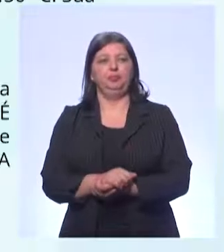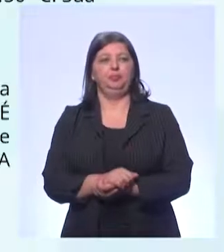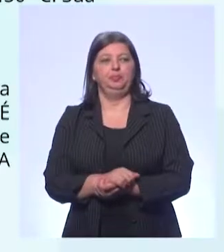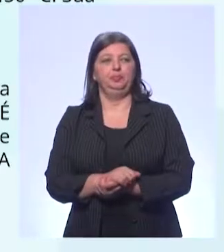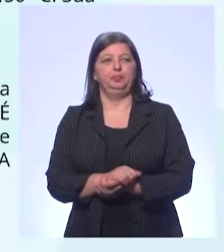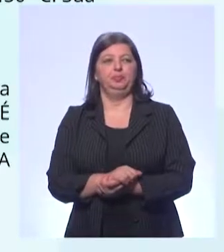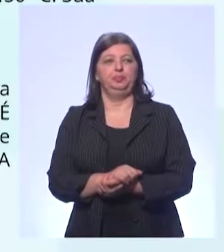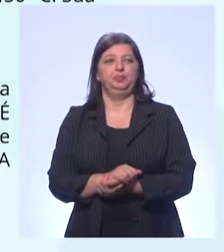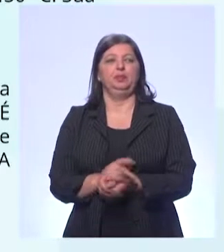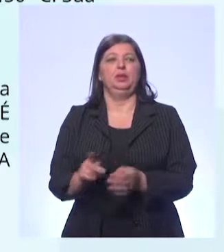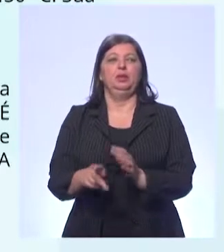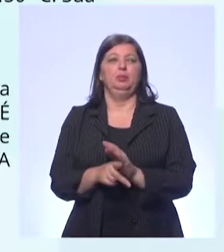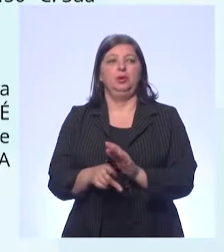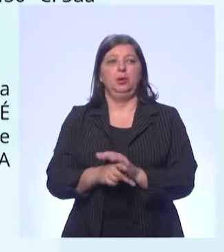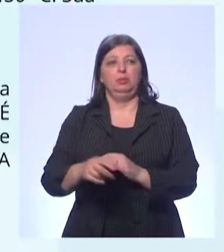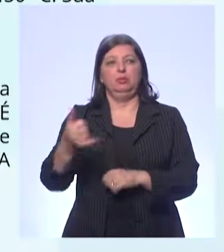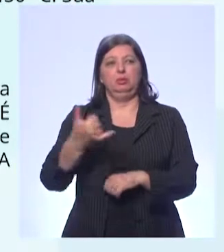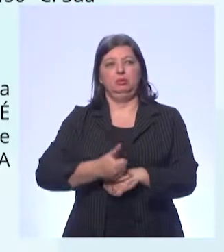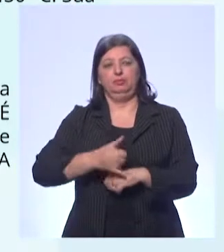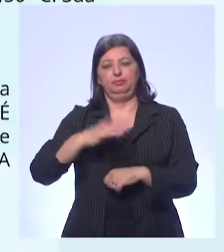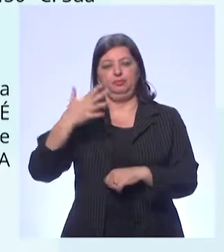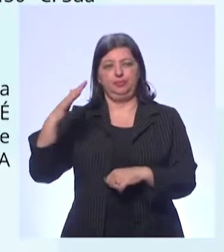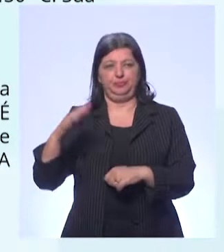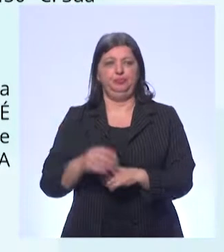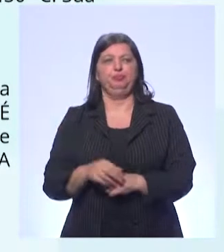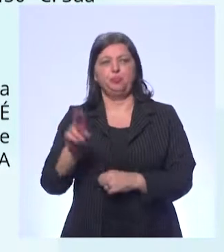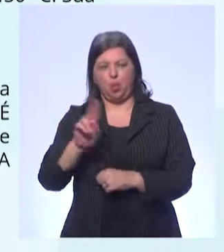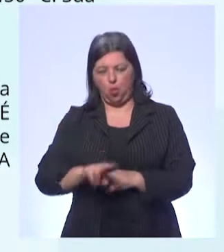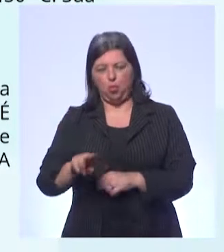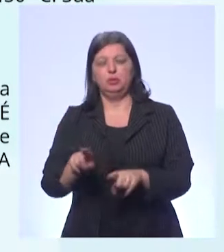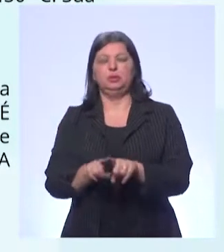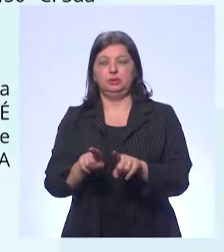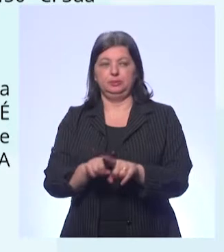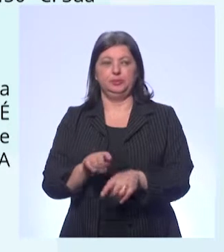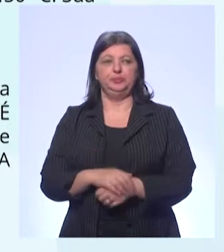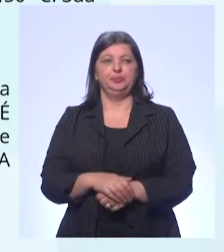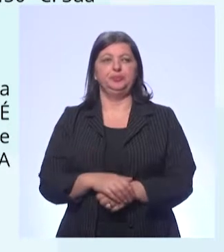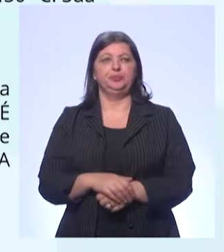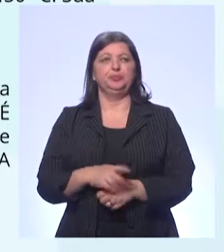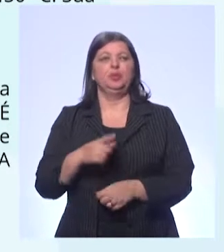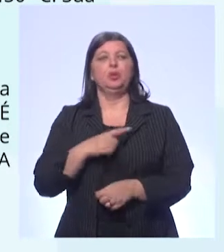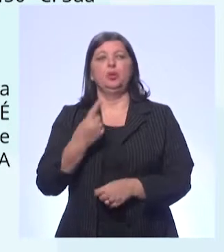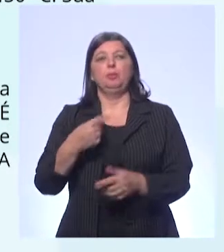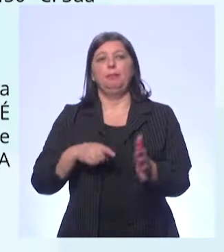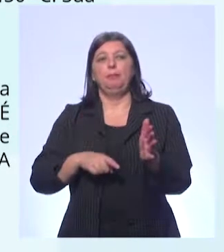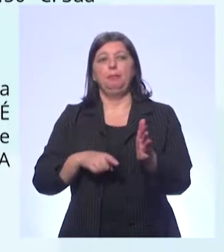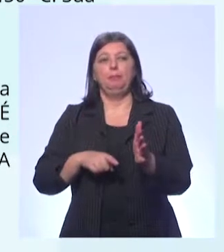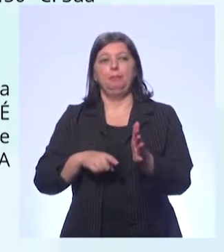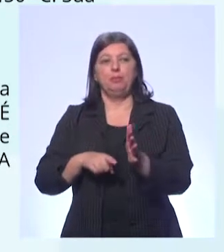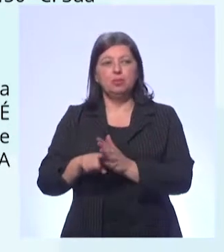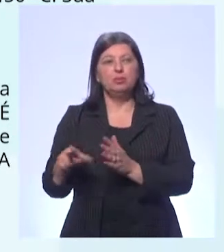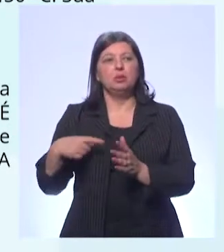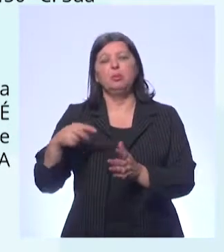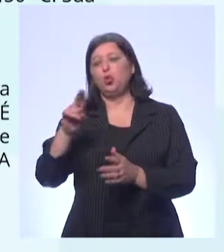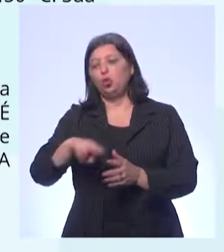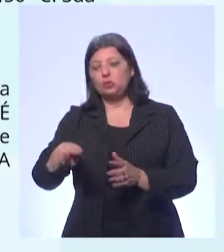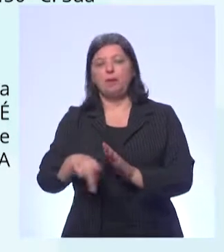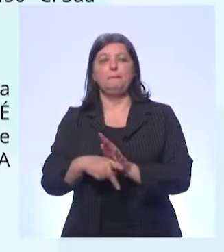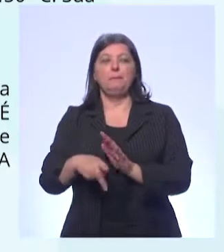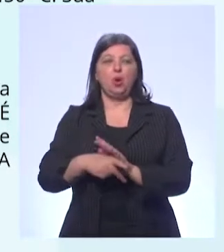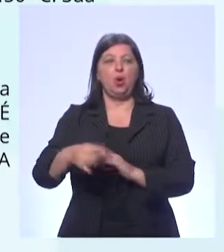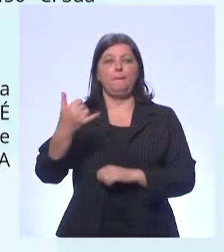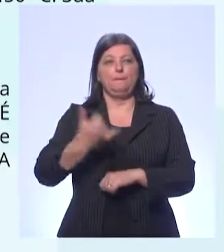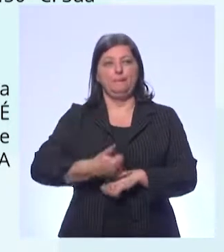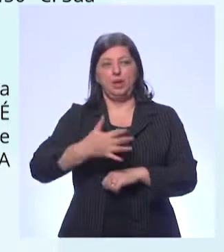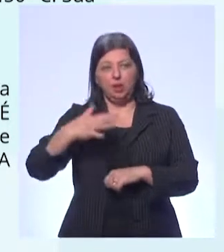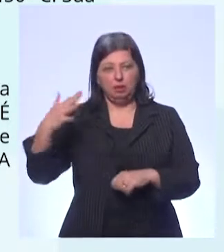O alumínio, que é um dos mais utilizados, até tem uma questão, né, professor Fábio, de usar as panelas de alumínio, porque o